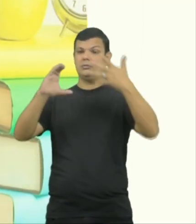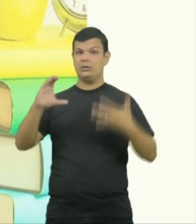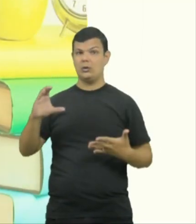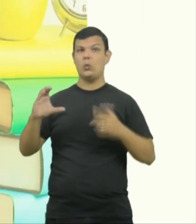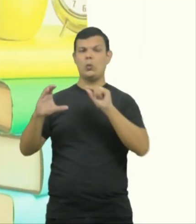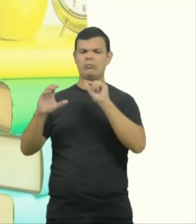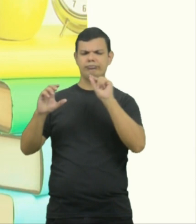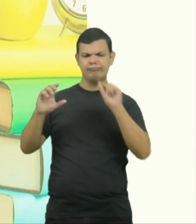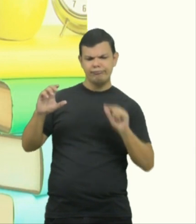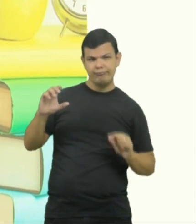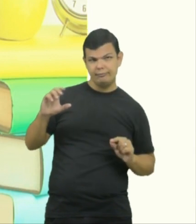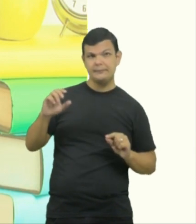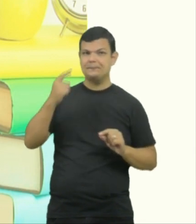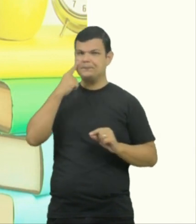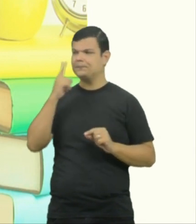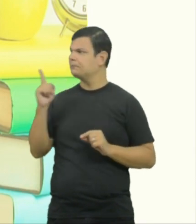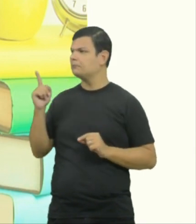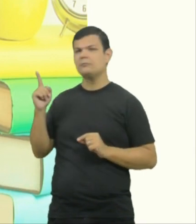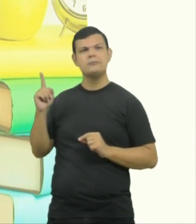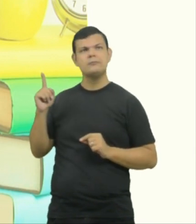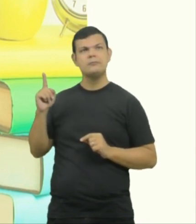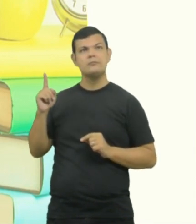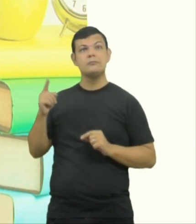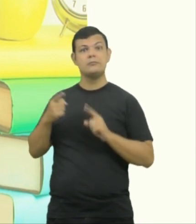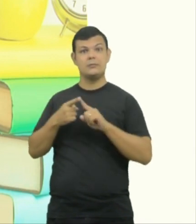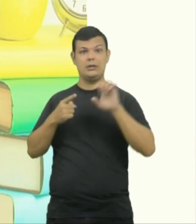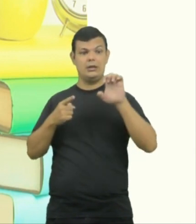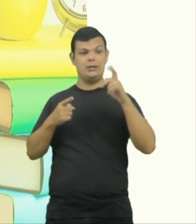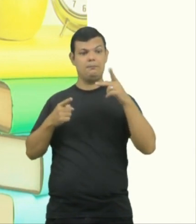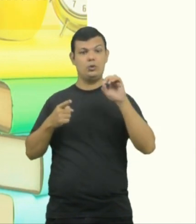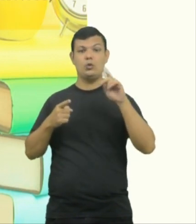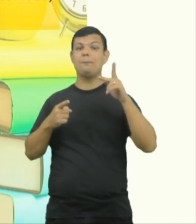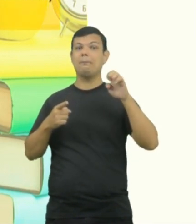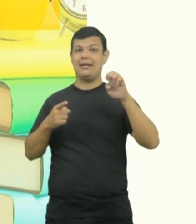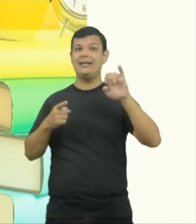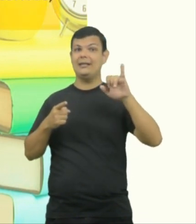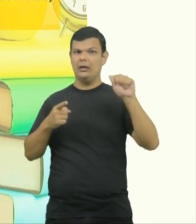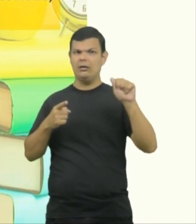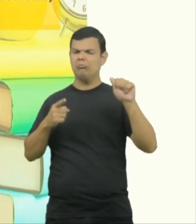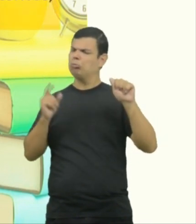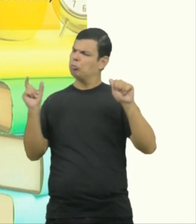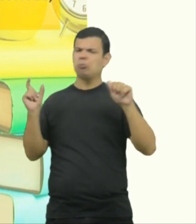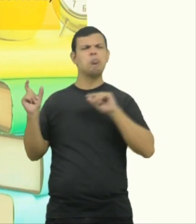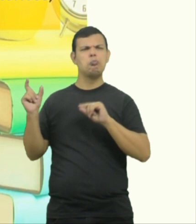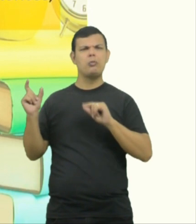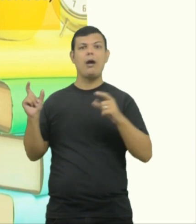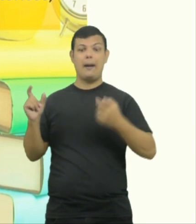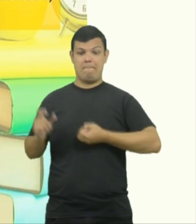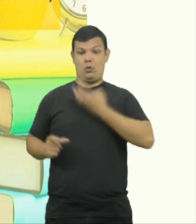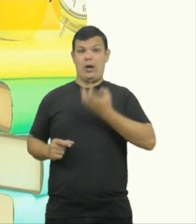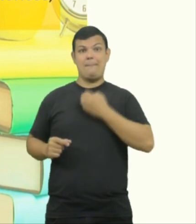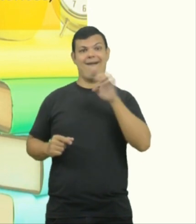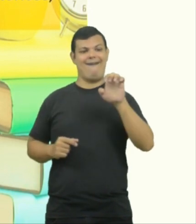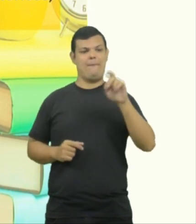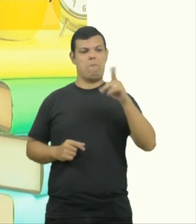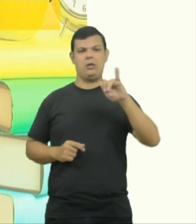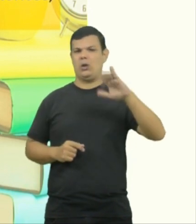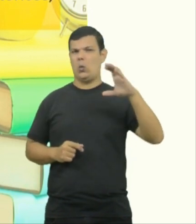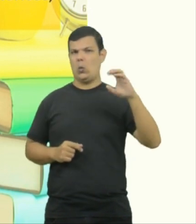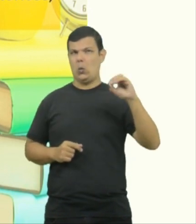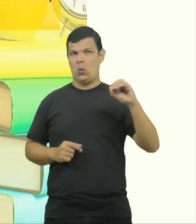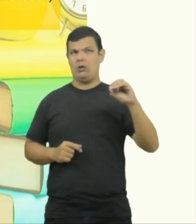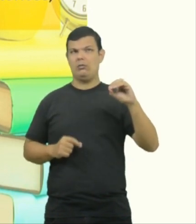principais subgêneros aqui. Acompanhem comigo. Epopeia. Para quem não sabe, epopeia é um poema épico. É